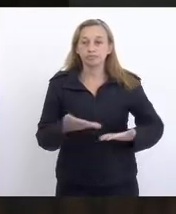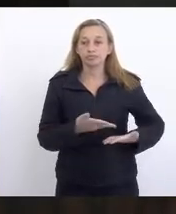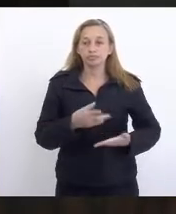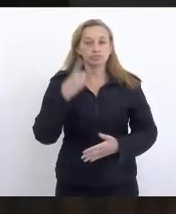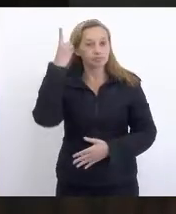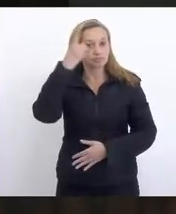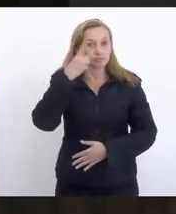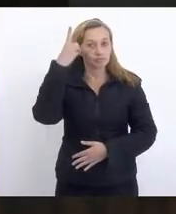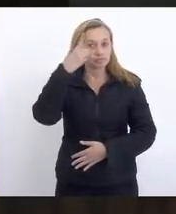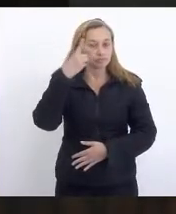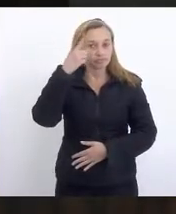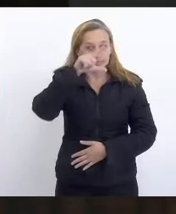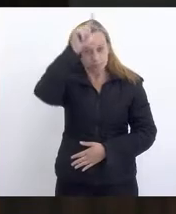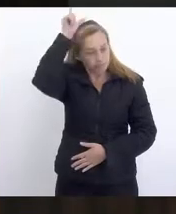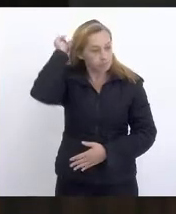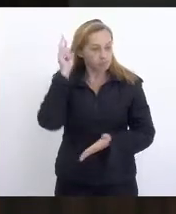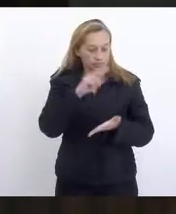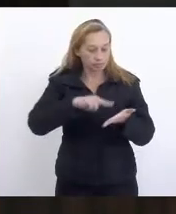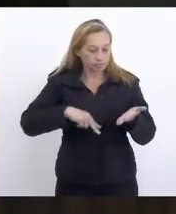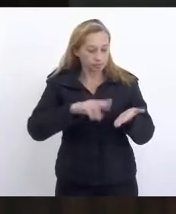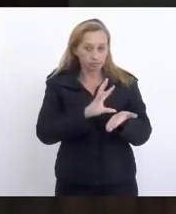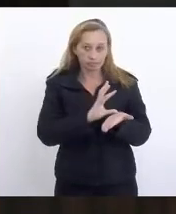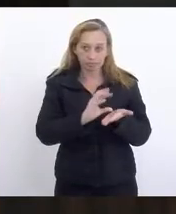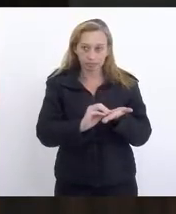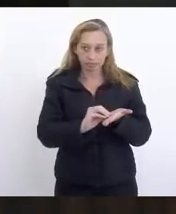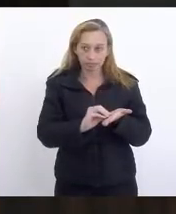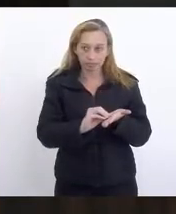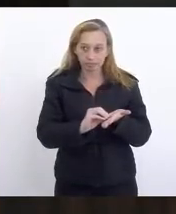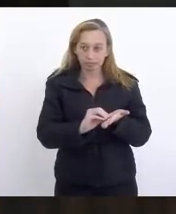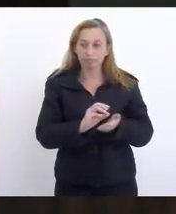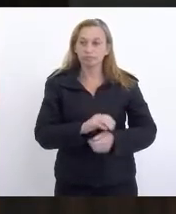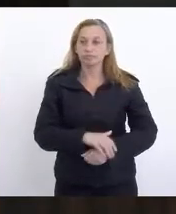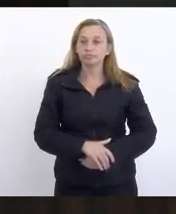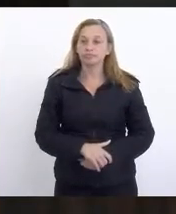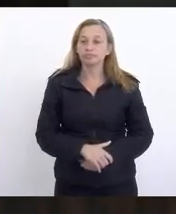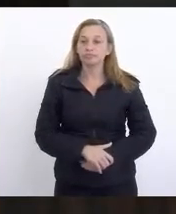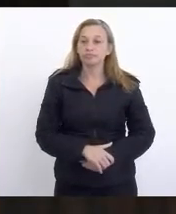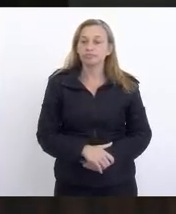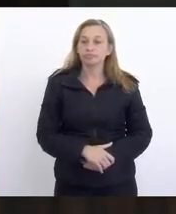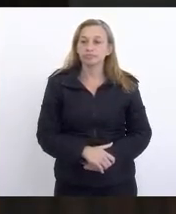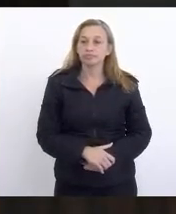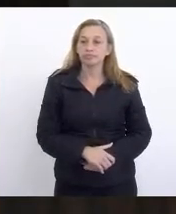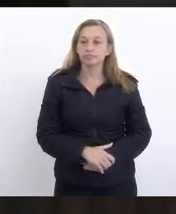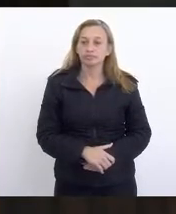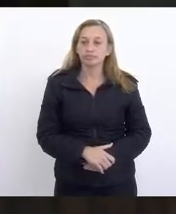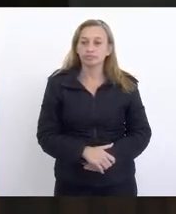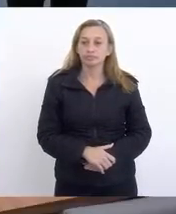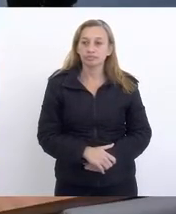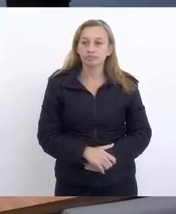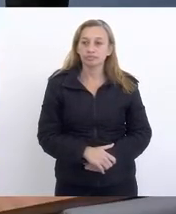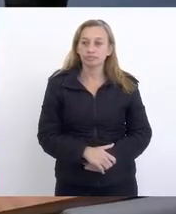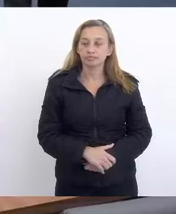senhor deputado Luiz Paulo para fazer leitura da ata da sessão anterior.